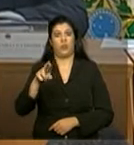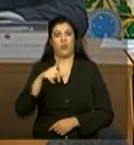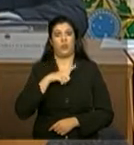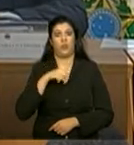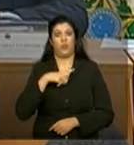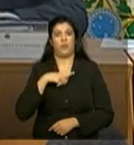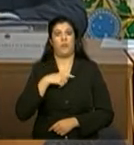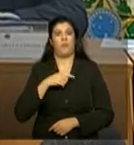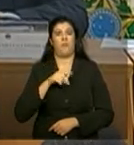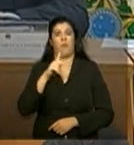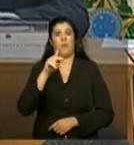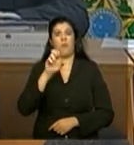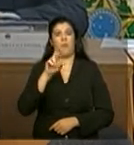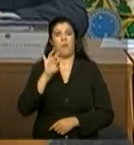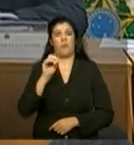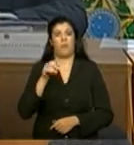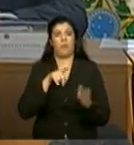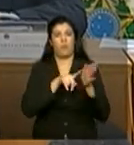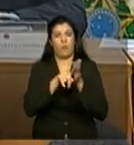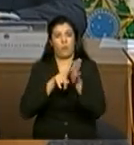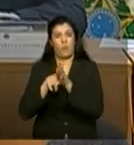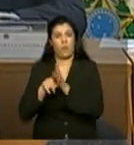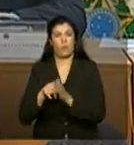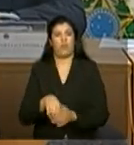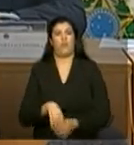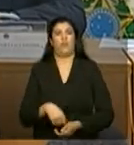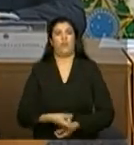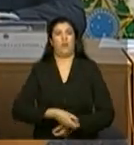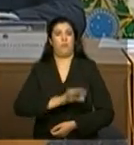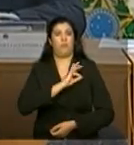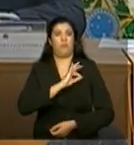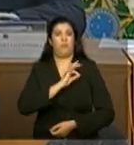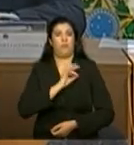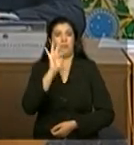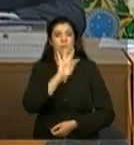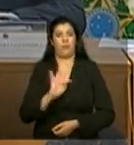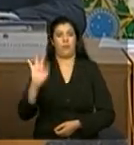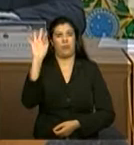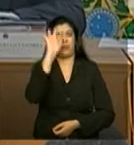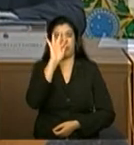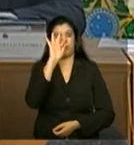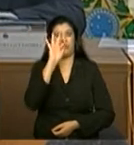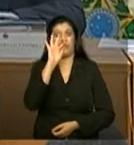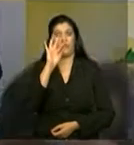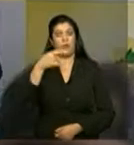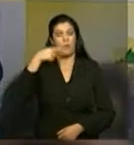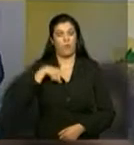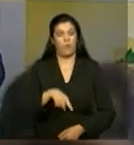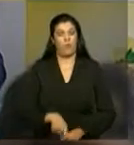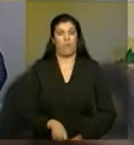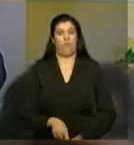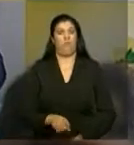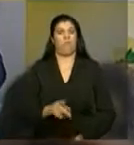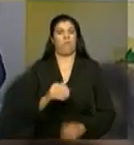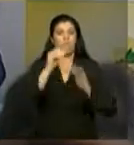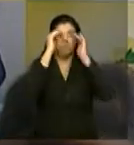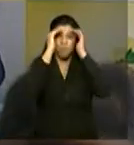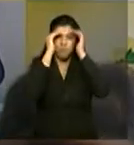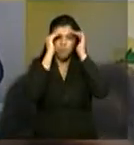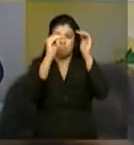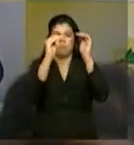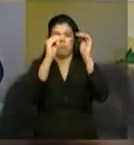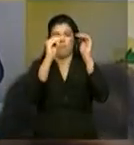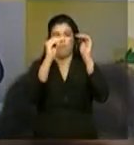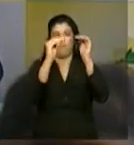criminalística do departamento de polícia federal de forma profundamente respeitosa